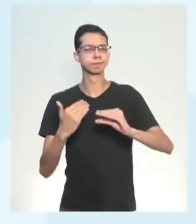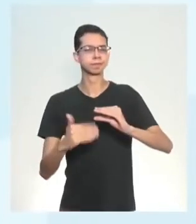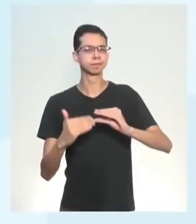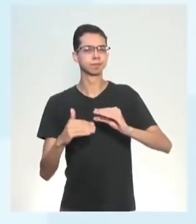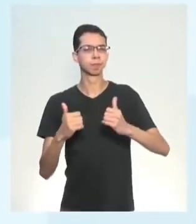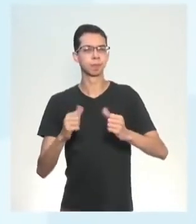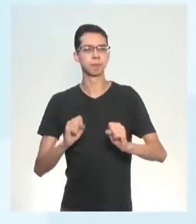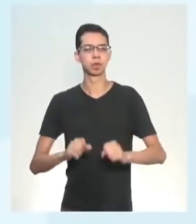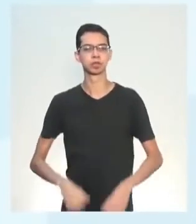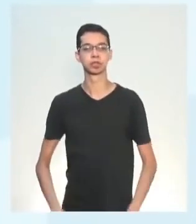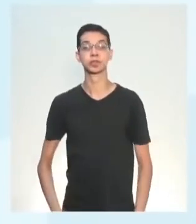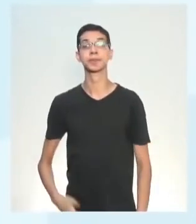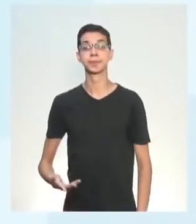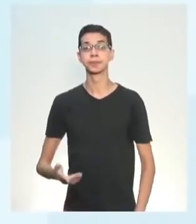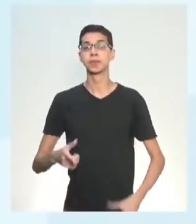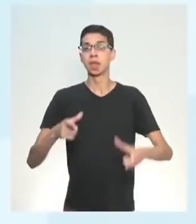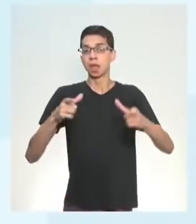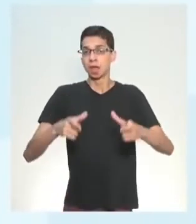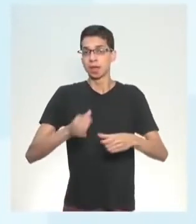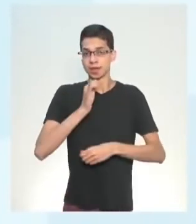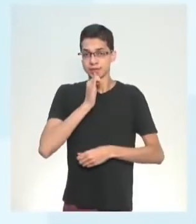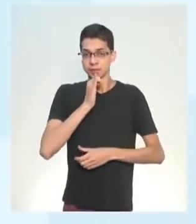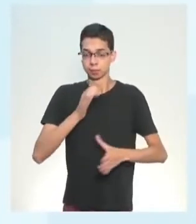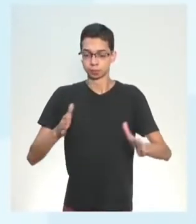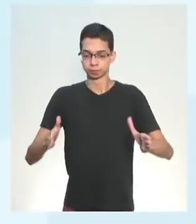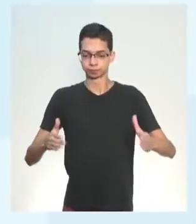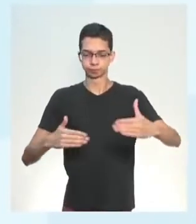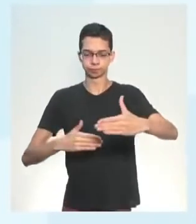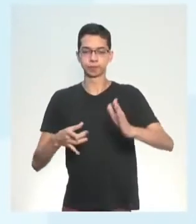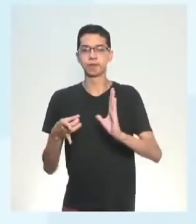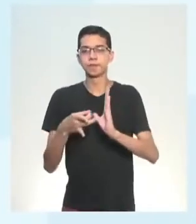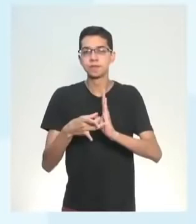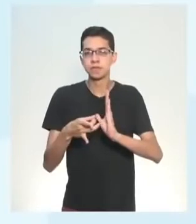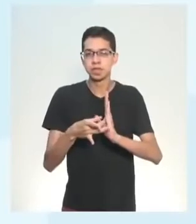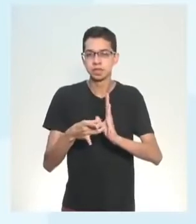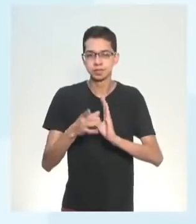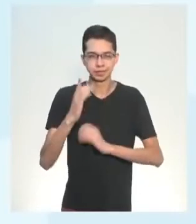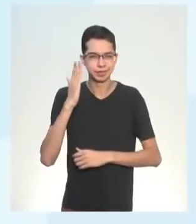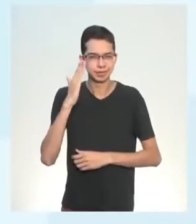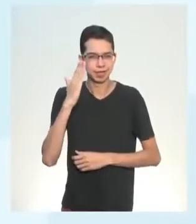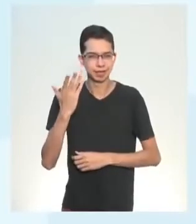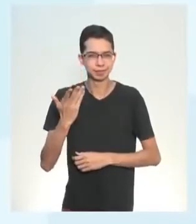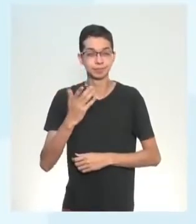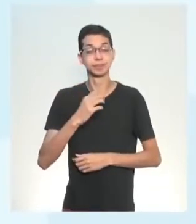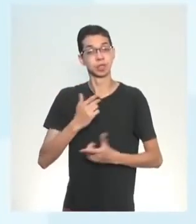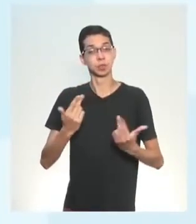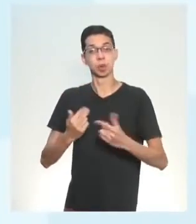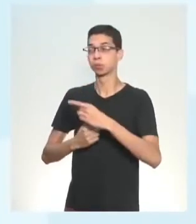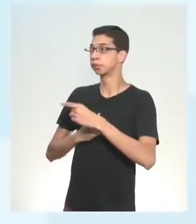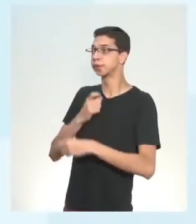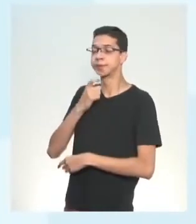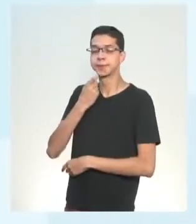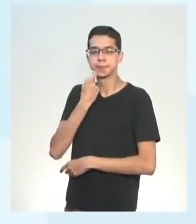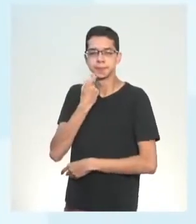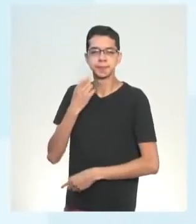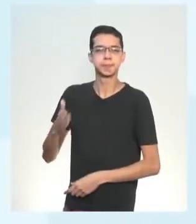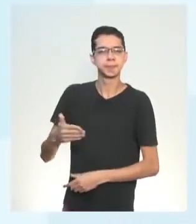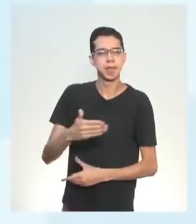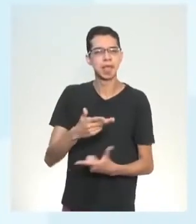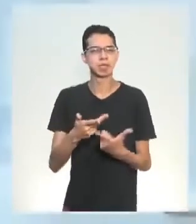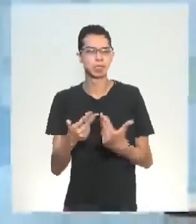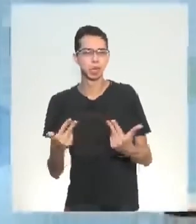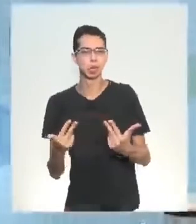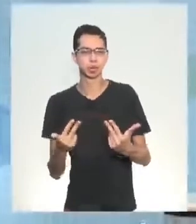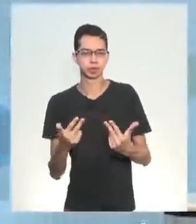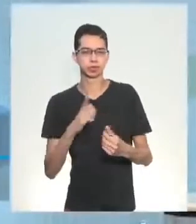um ecossistema? Vai falando aí, um terrário, será que eu posso considerar um ecossistema? Vai falando aí, os alunos, tá bom? Vamos ver se os